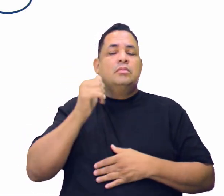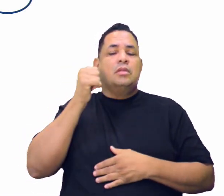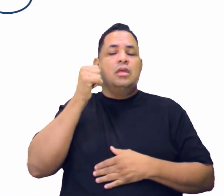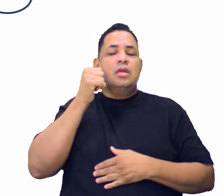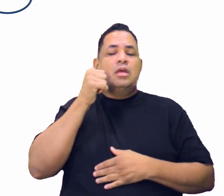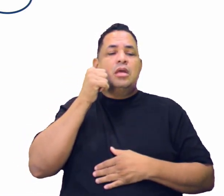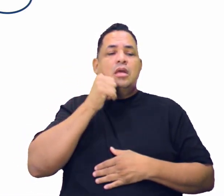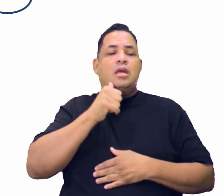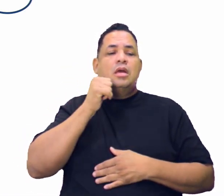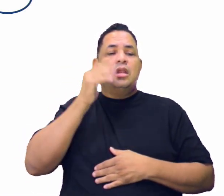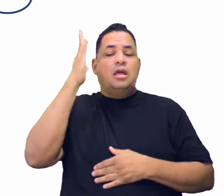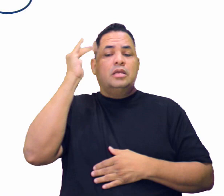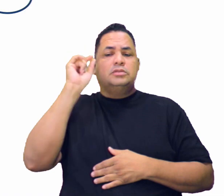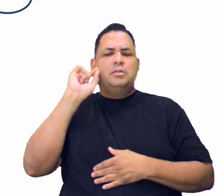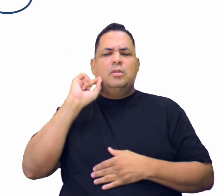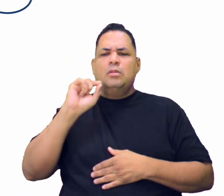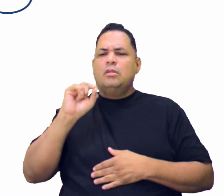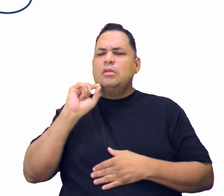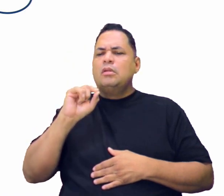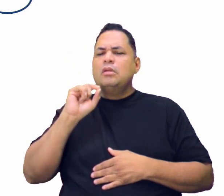Ela sabe o quê?